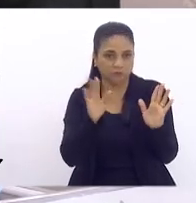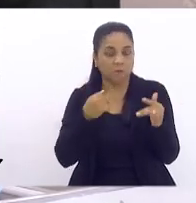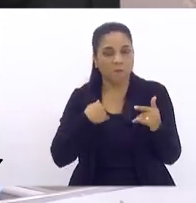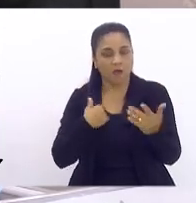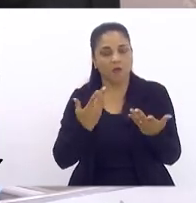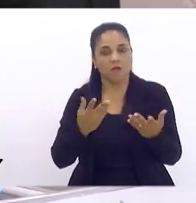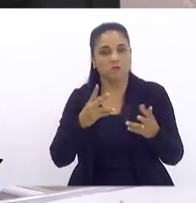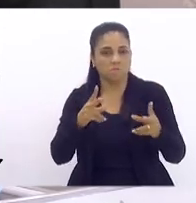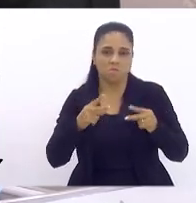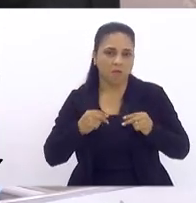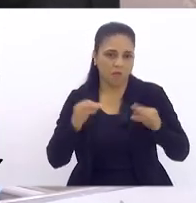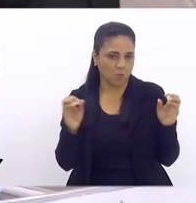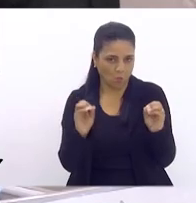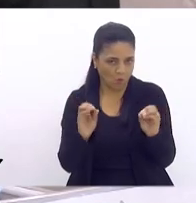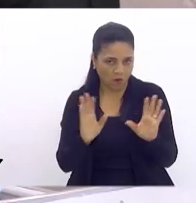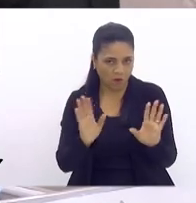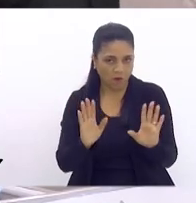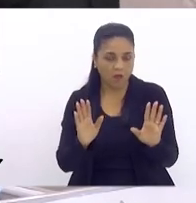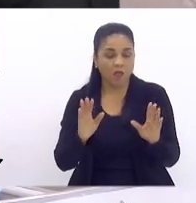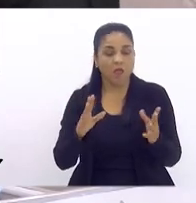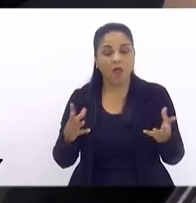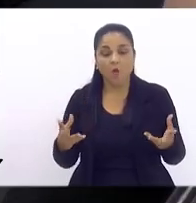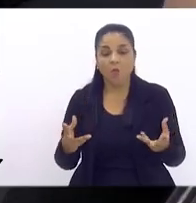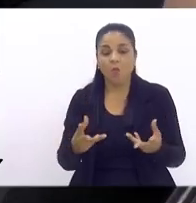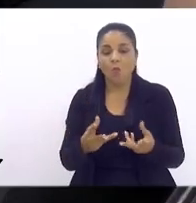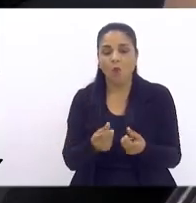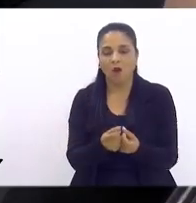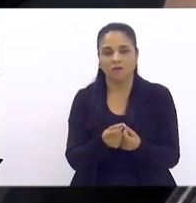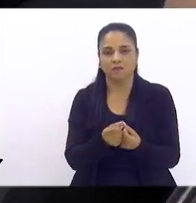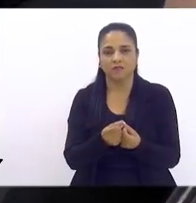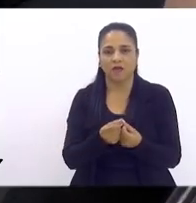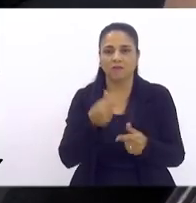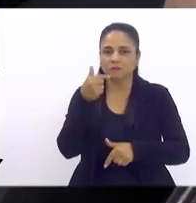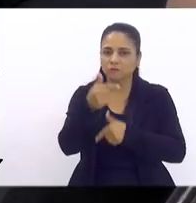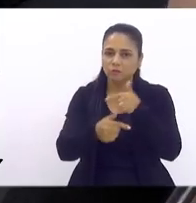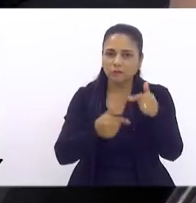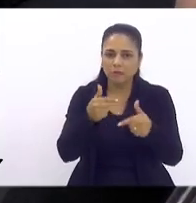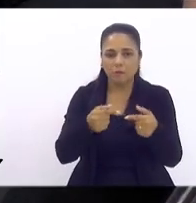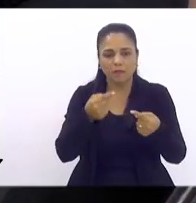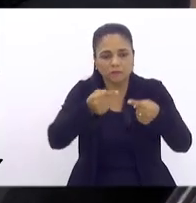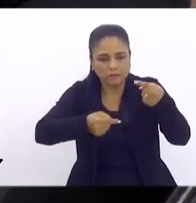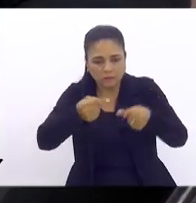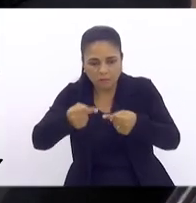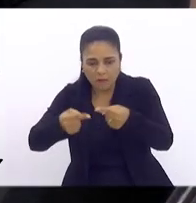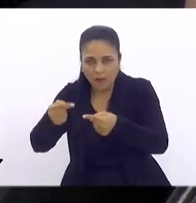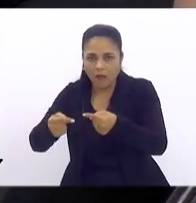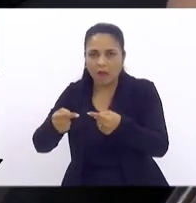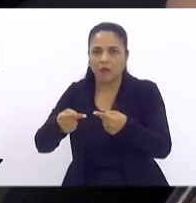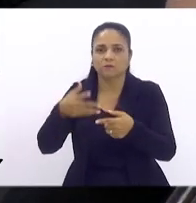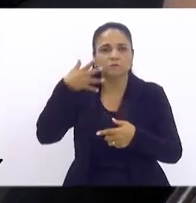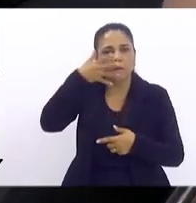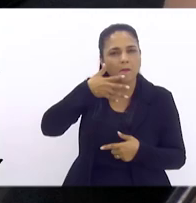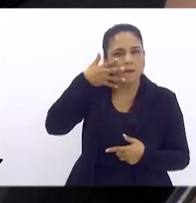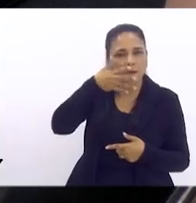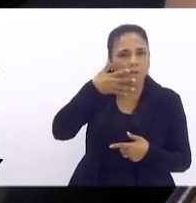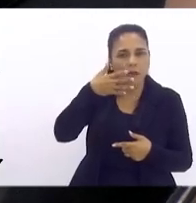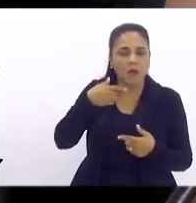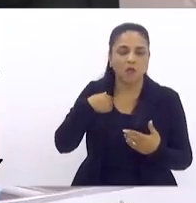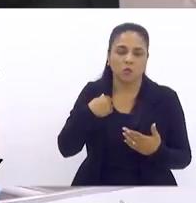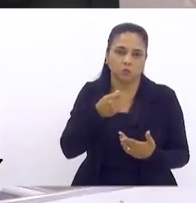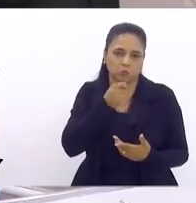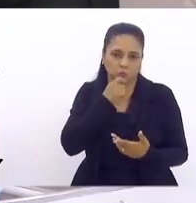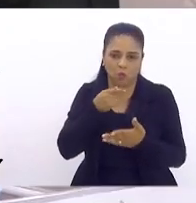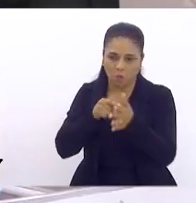por sustentar a qualidade desse do trabalho do debate que vocês trouxeram aqui de fato eu não tenho elementos a perguntar